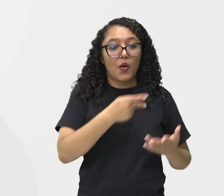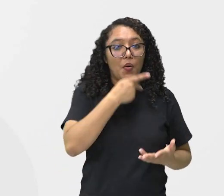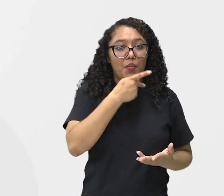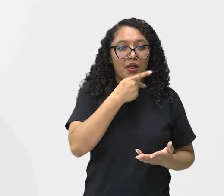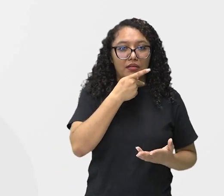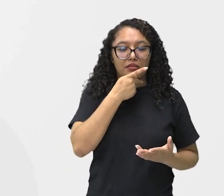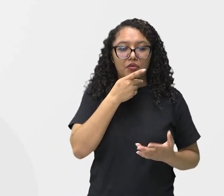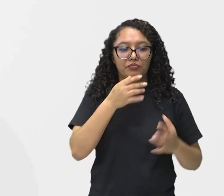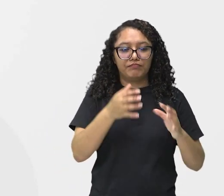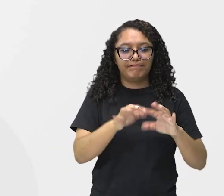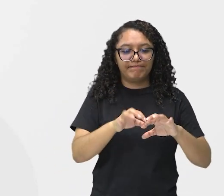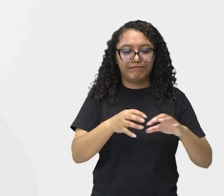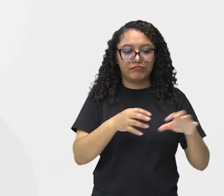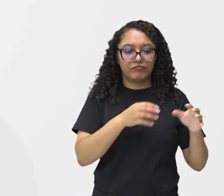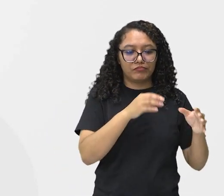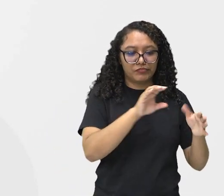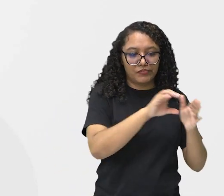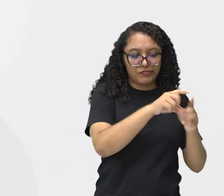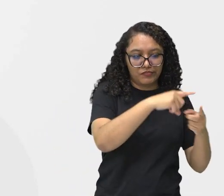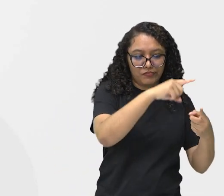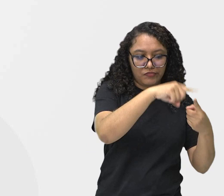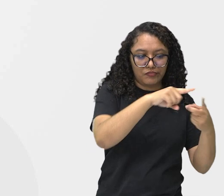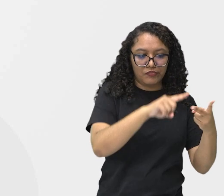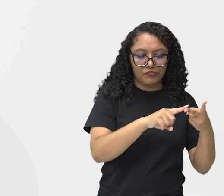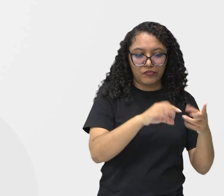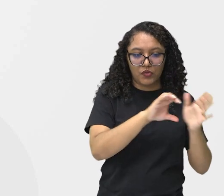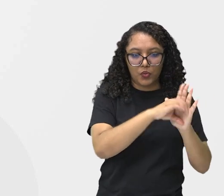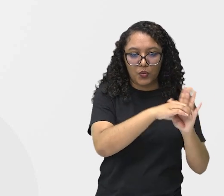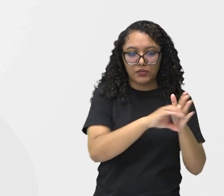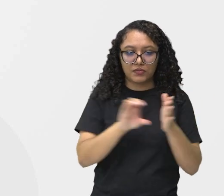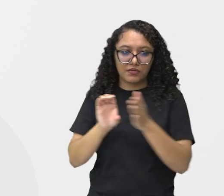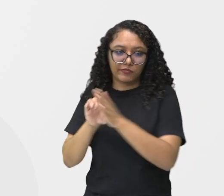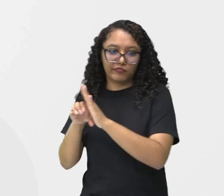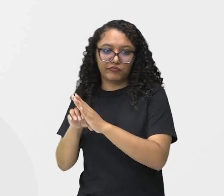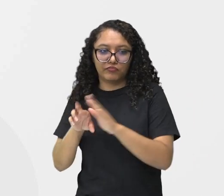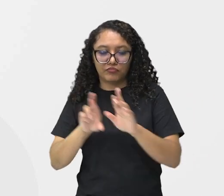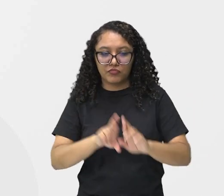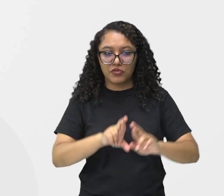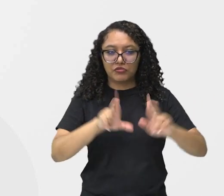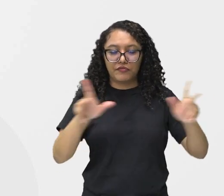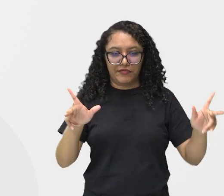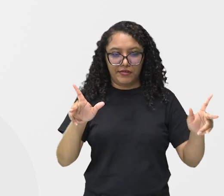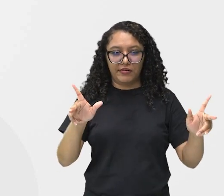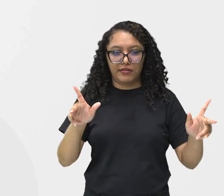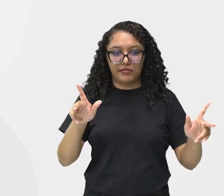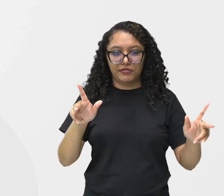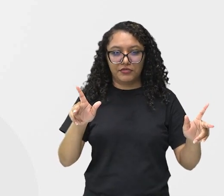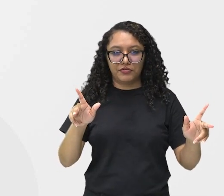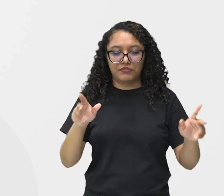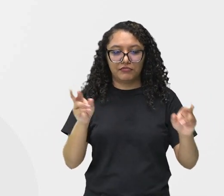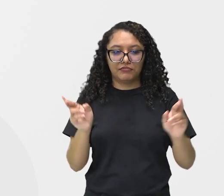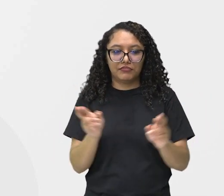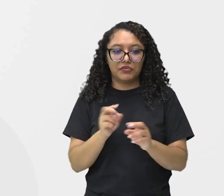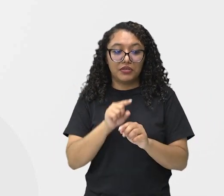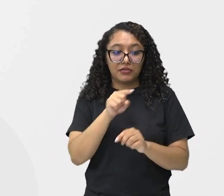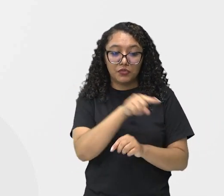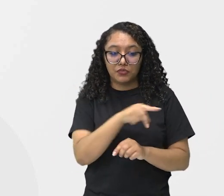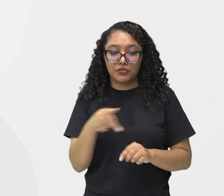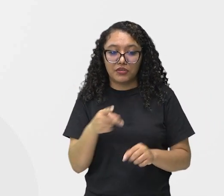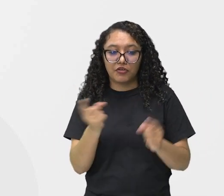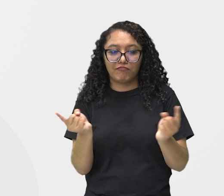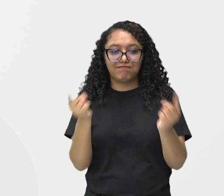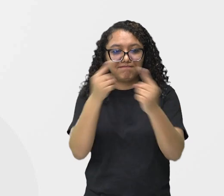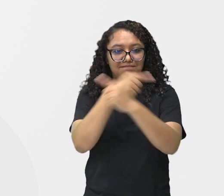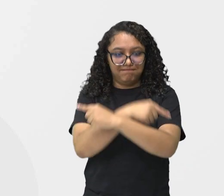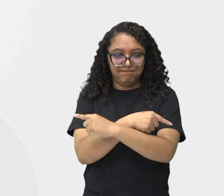Ele diferenciou os dois conceitos. Ele mostrou que esses conceitos eram antagônicos, se contrariavam.